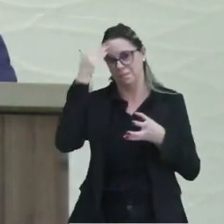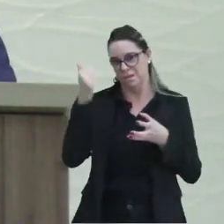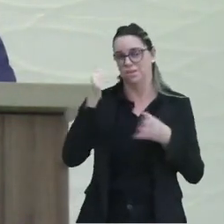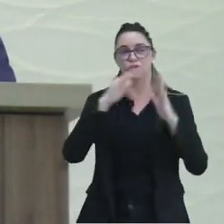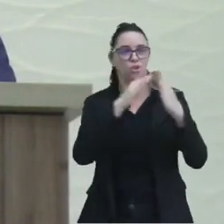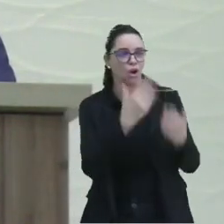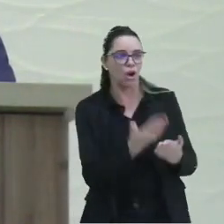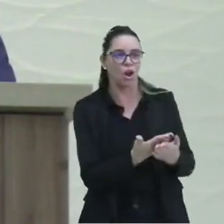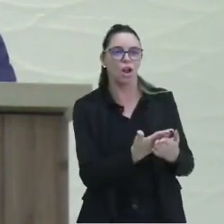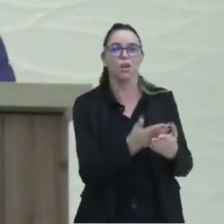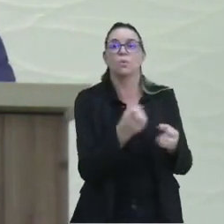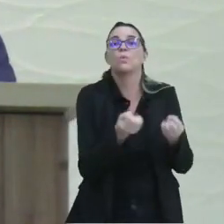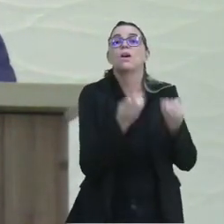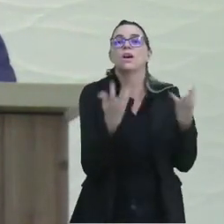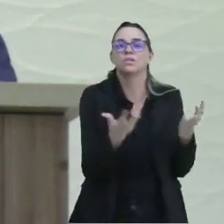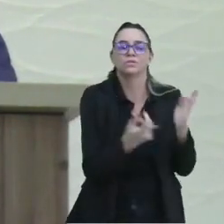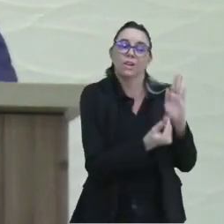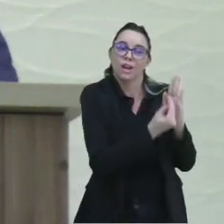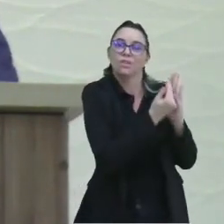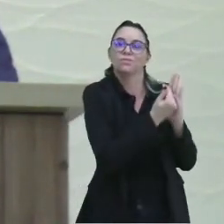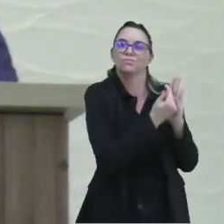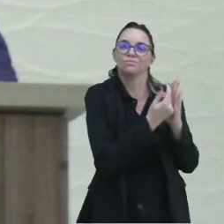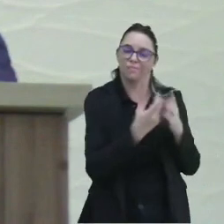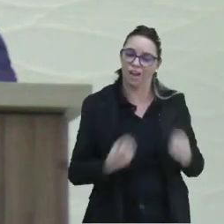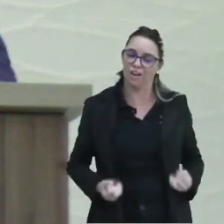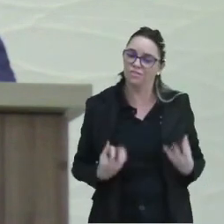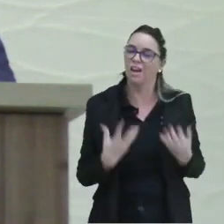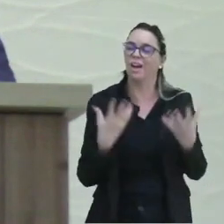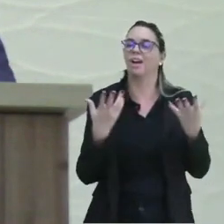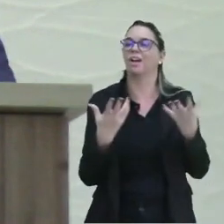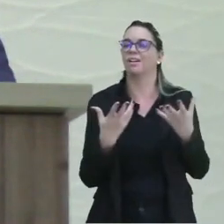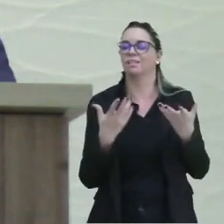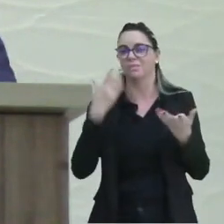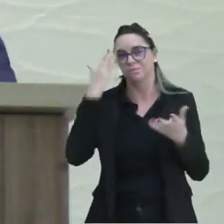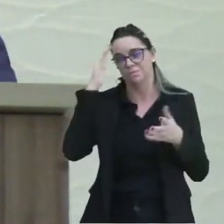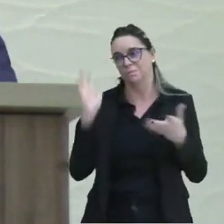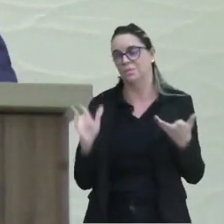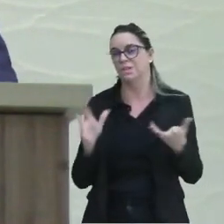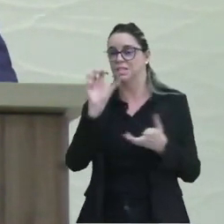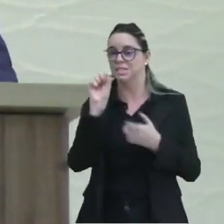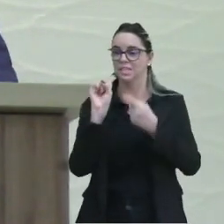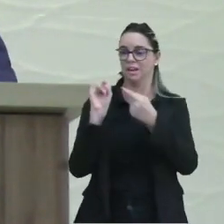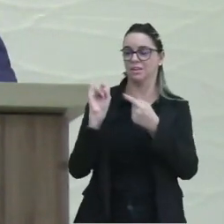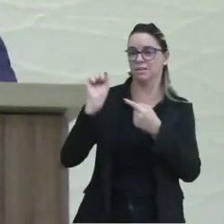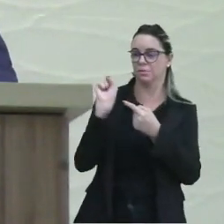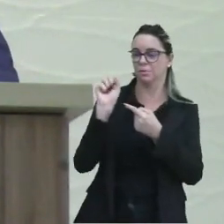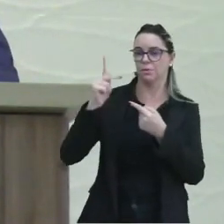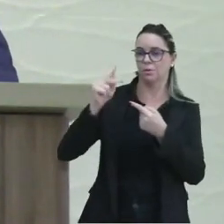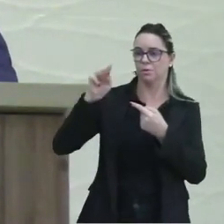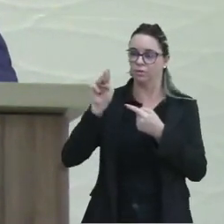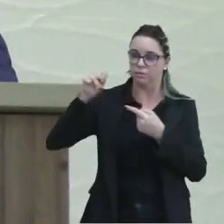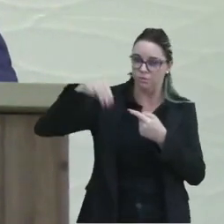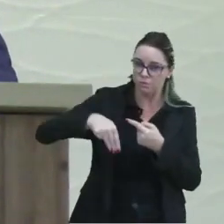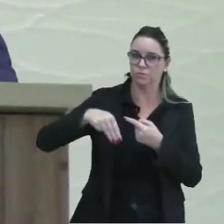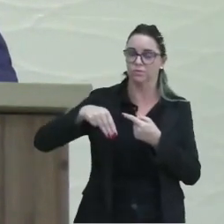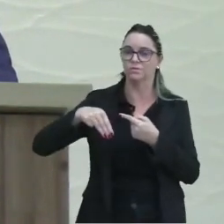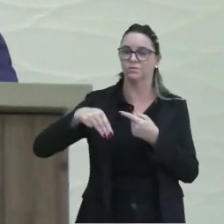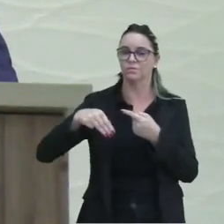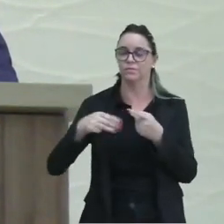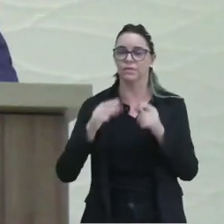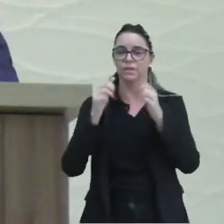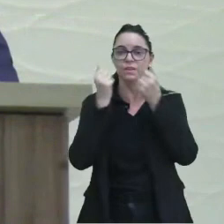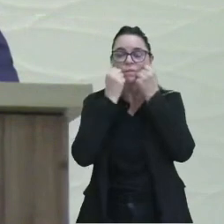escola, o gasto com alimentação, com merenda. Então, se tudo isso vai ser detalhado ao CISPUM, a audiência pública, né,